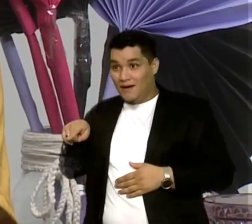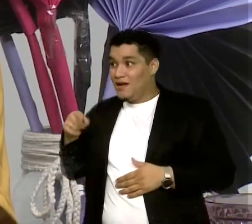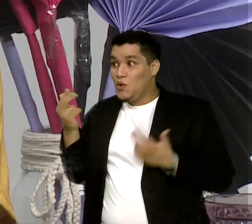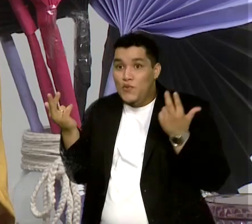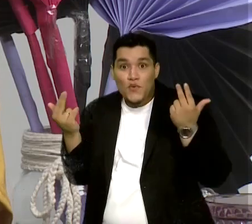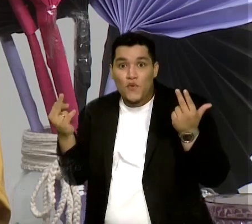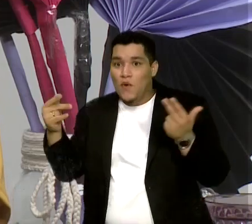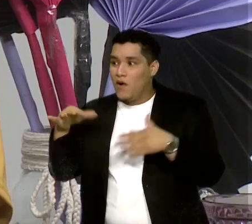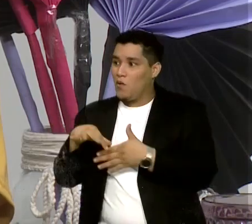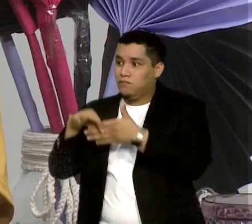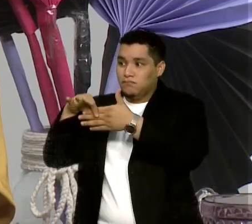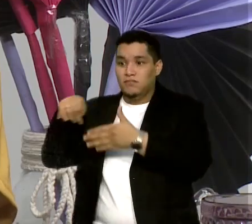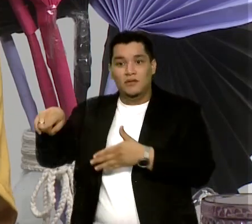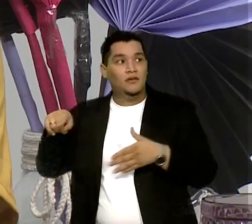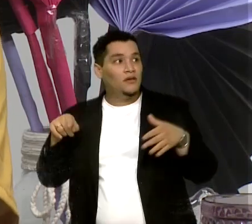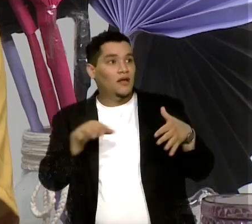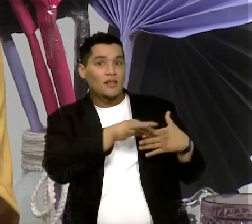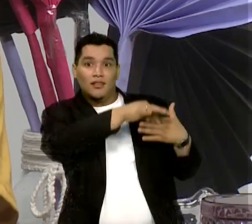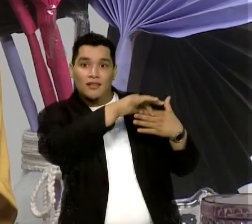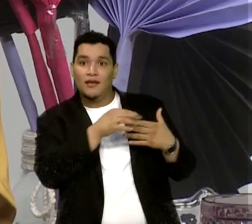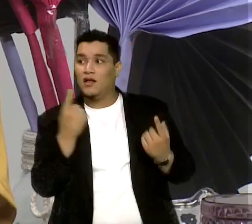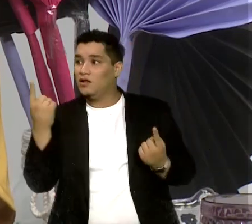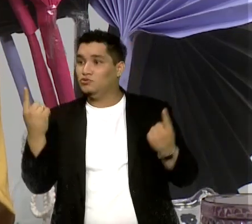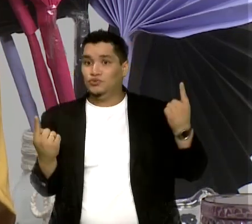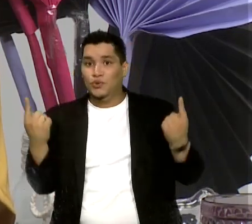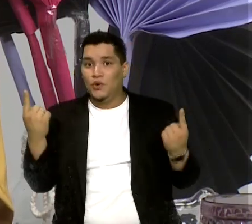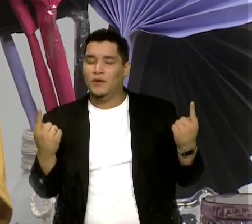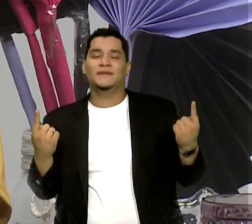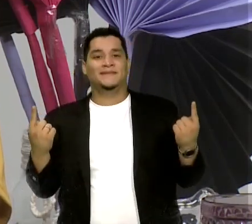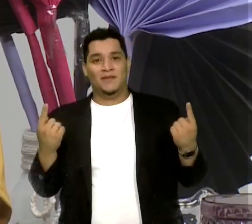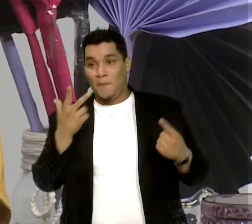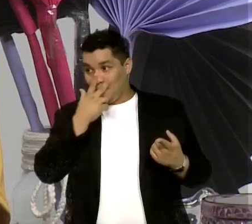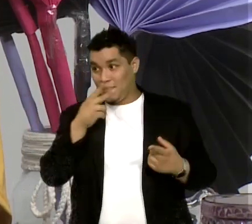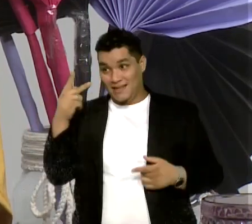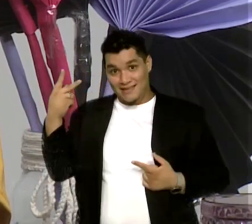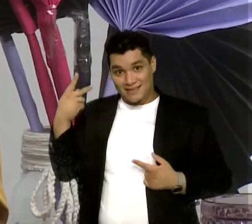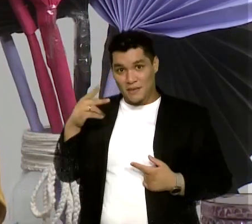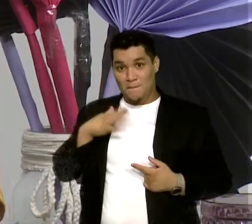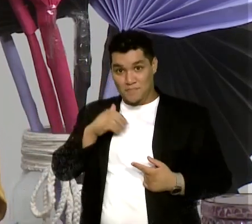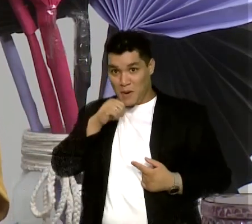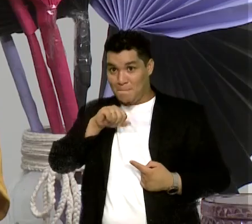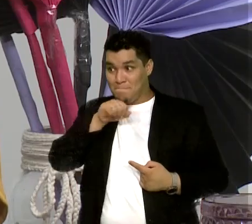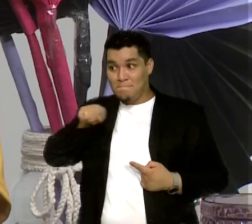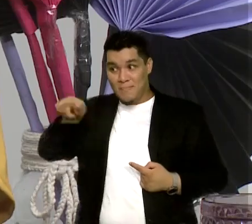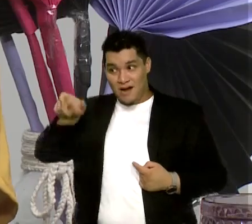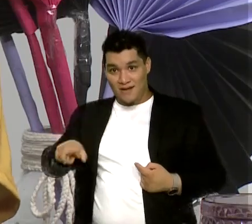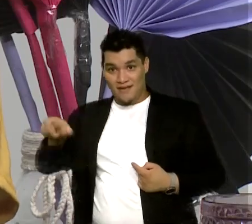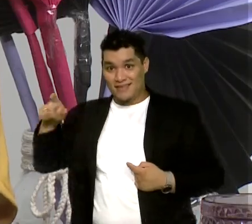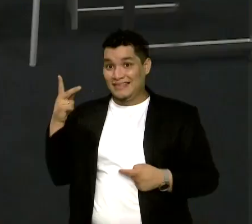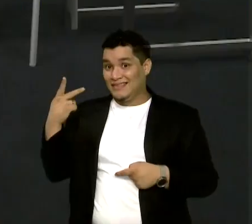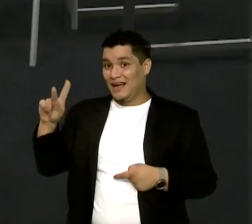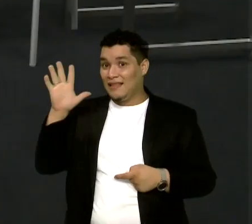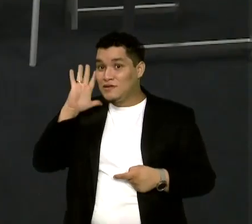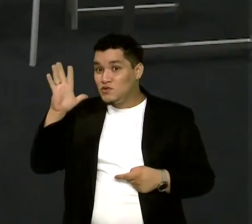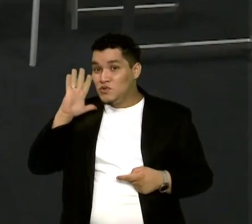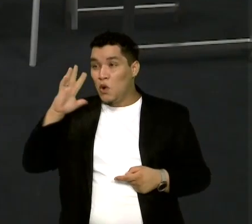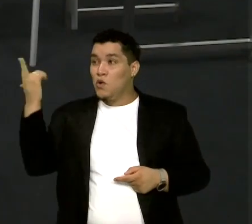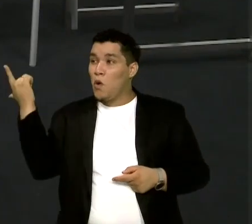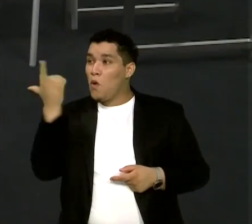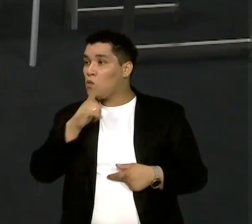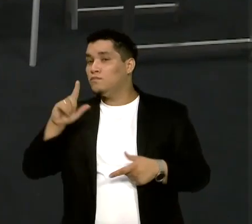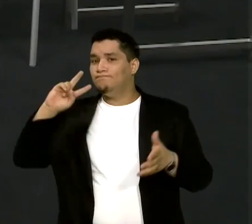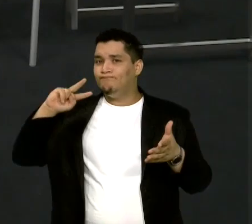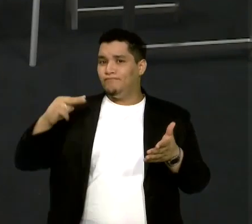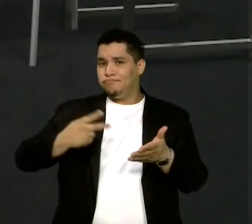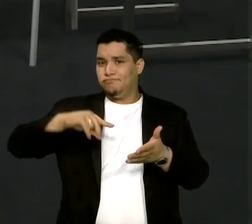participando do projeto e vê-la, que o sonho dela virou realidade e que é encabeçado por uma mulher preta, eu fico